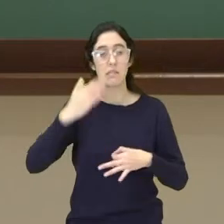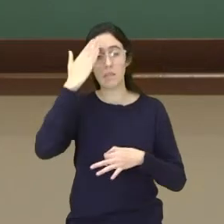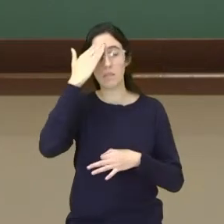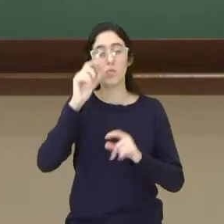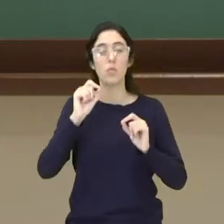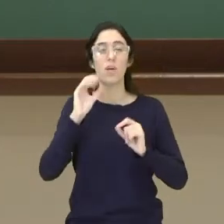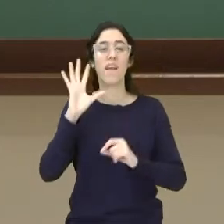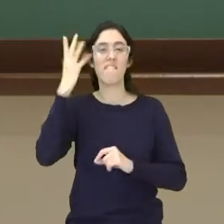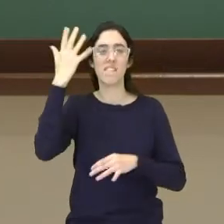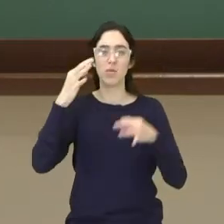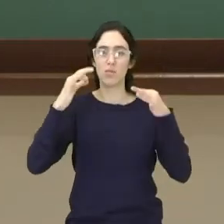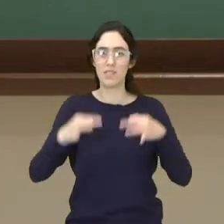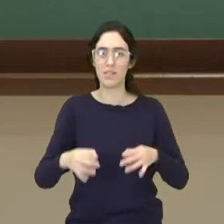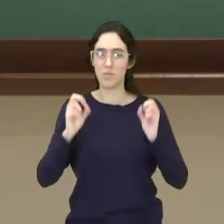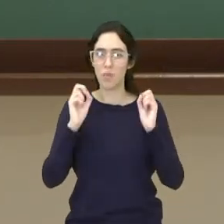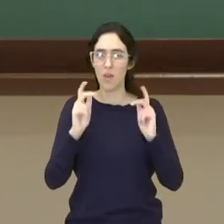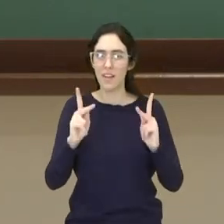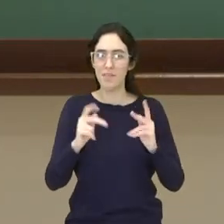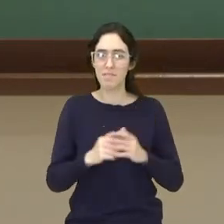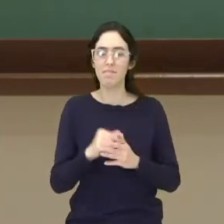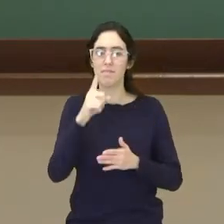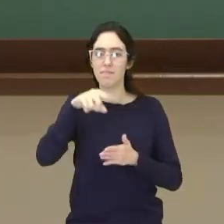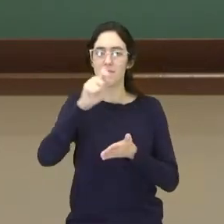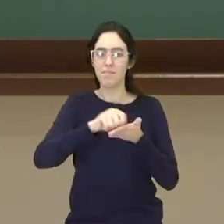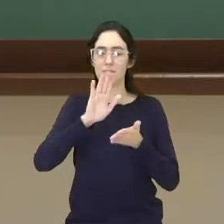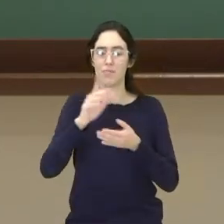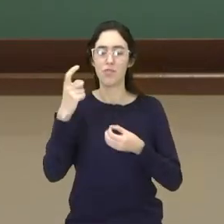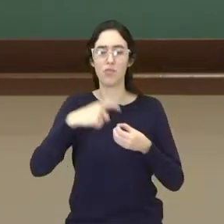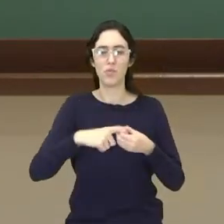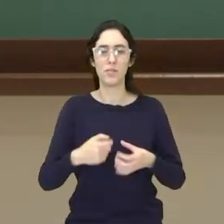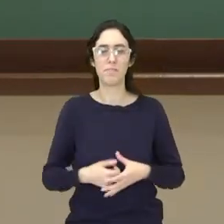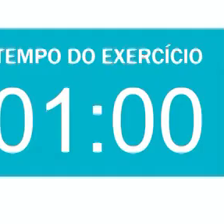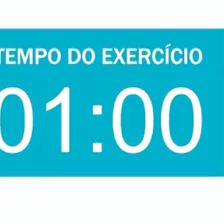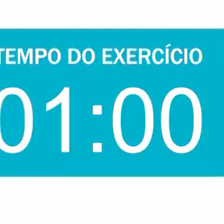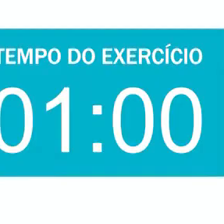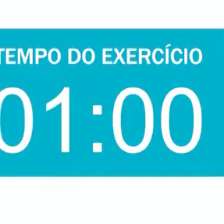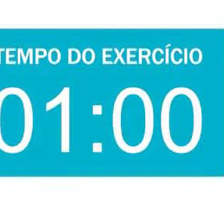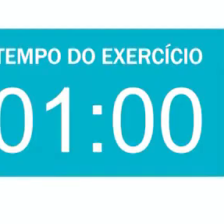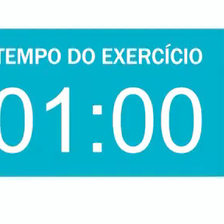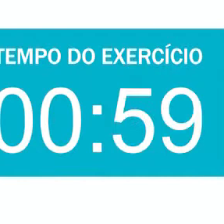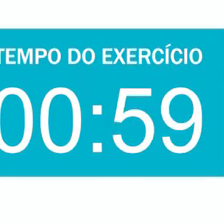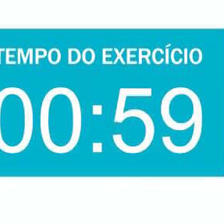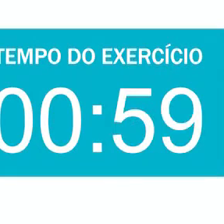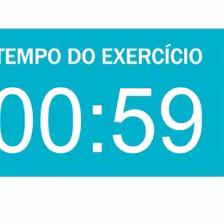um evento certo. Beleza? Anotei e a gente já volta.